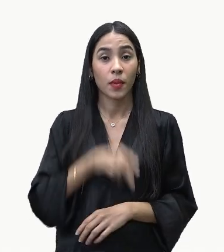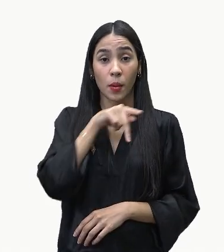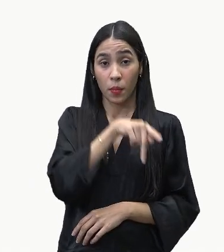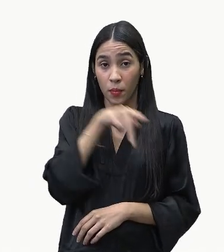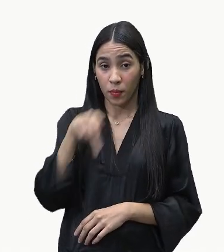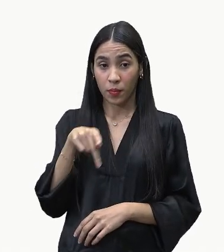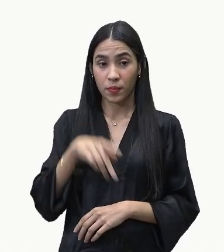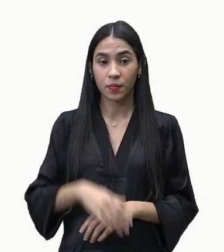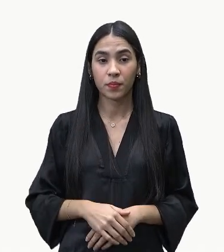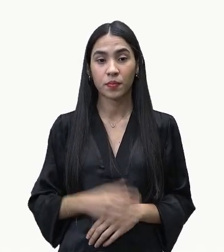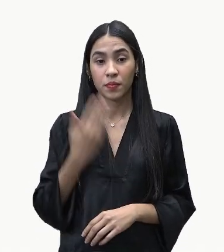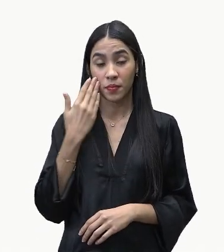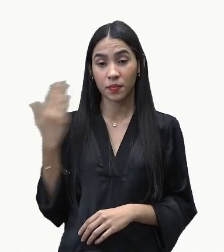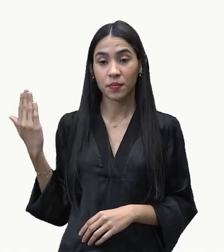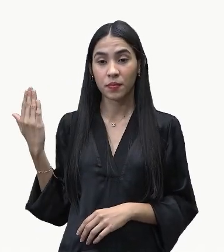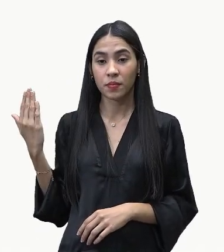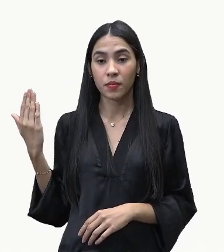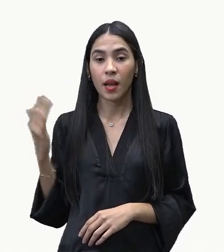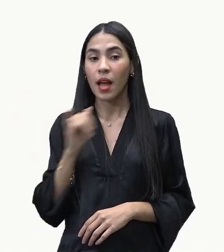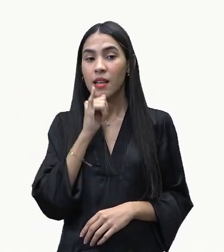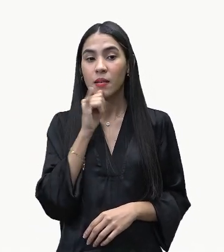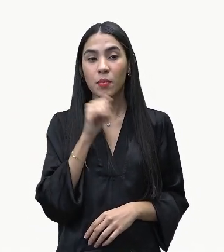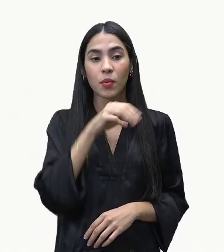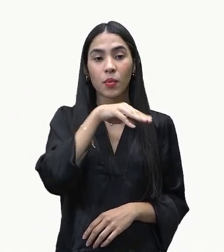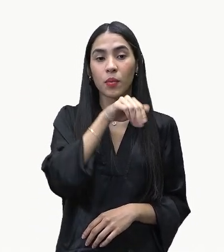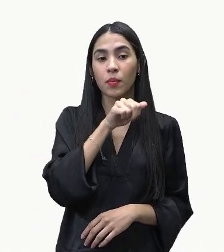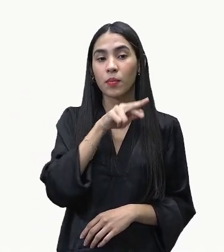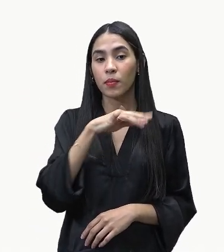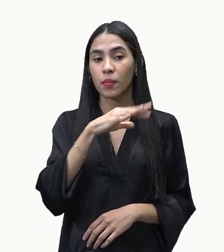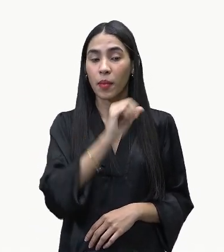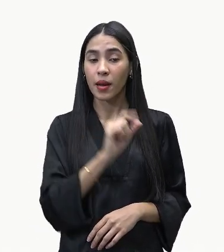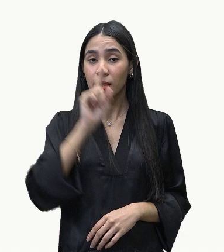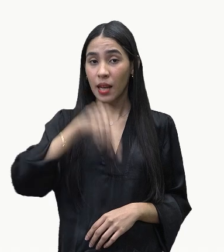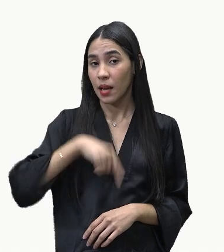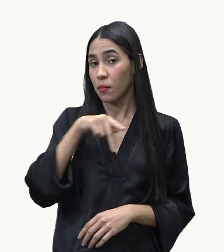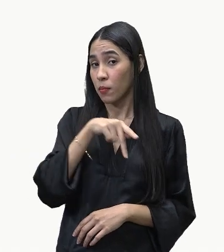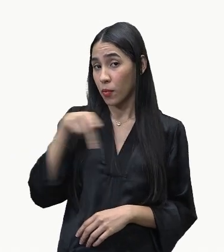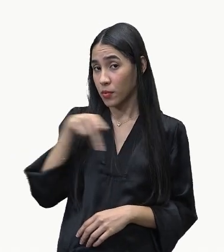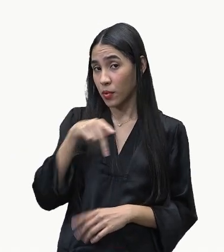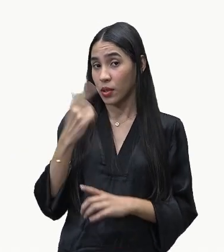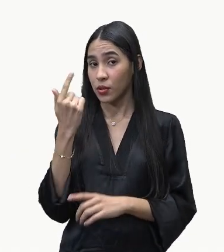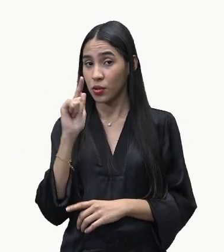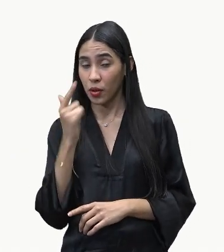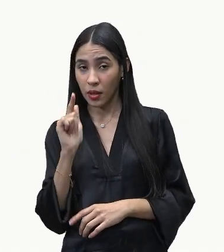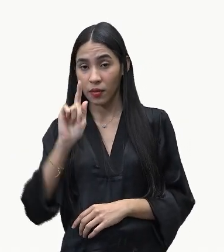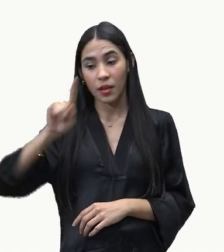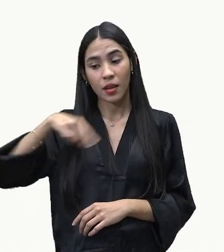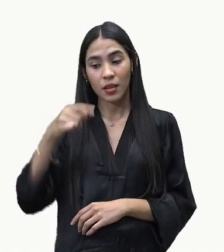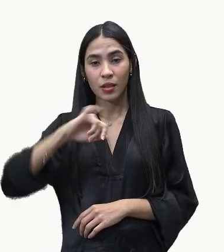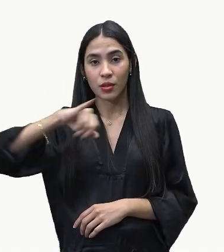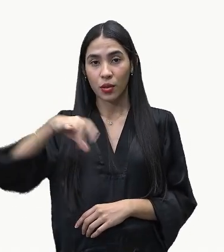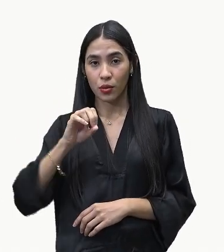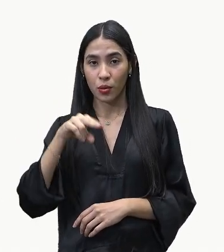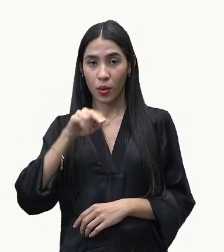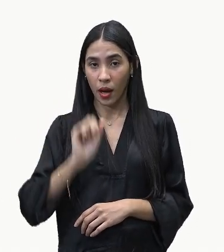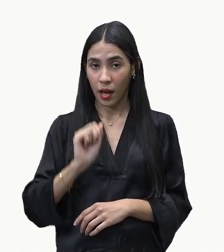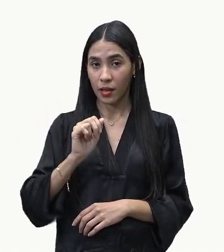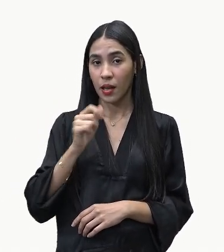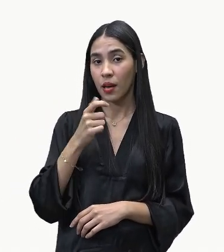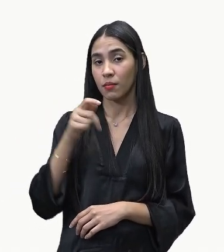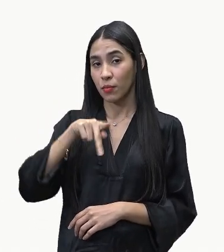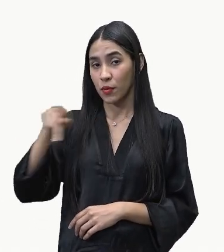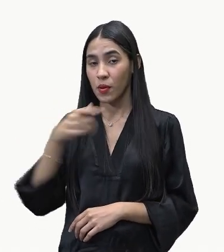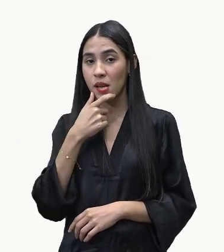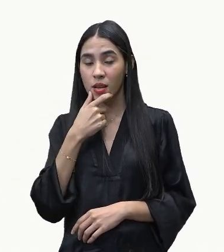Professora. Em vez de dizer Márcia é professora de geografia e Joana professora de inglês, omitiu-se a